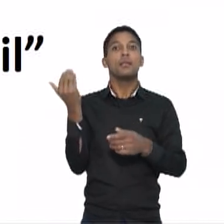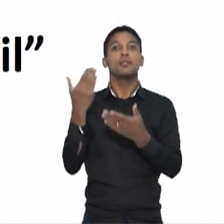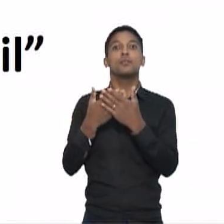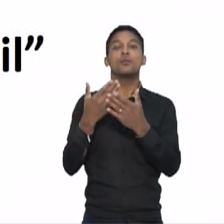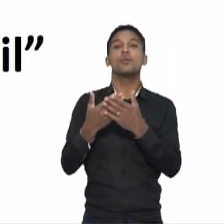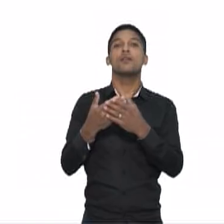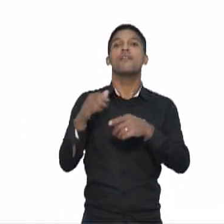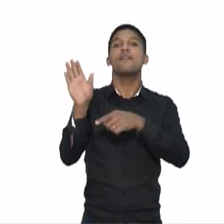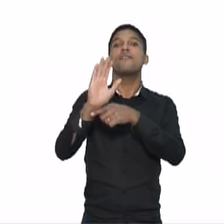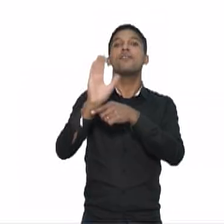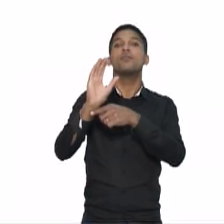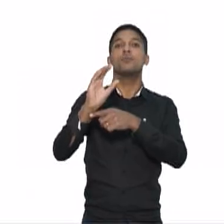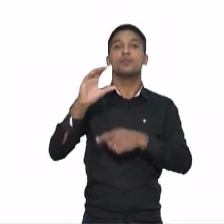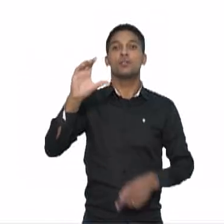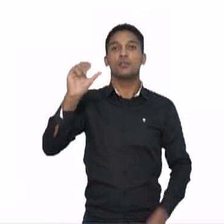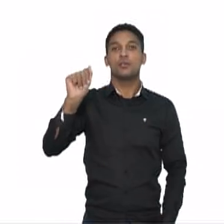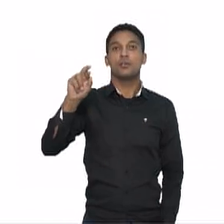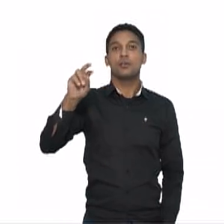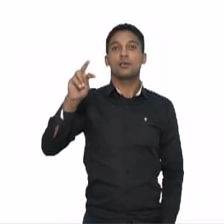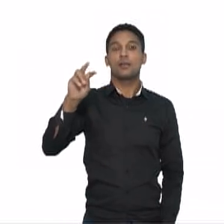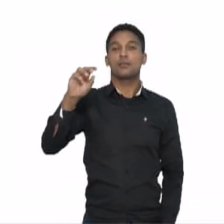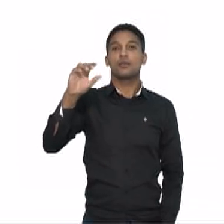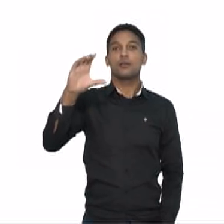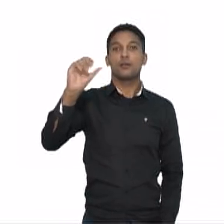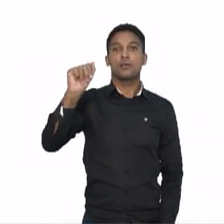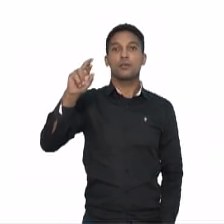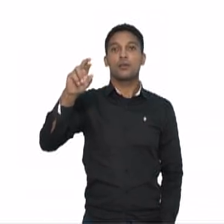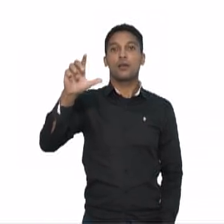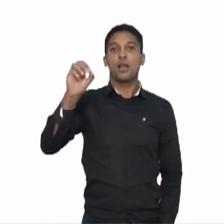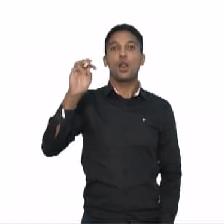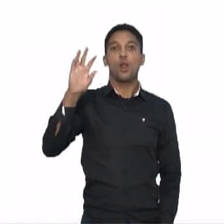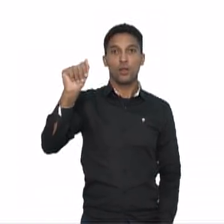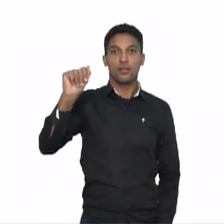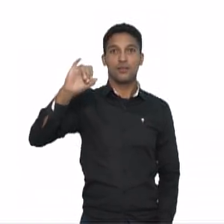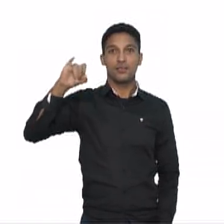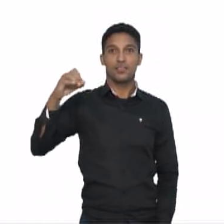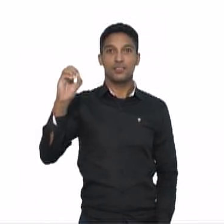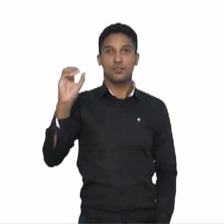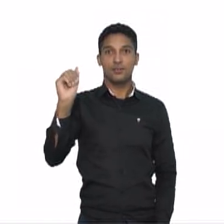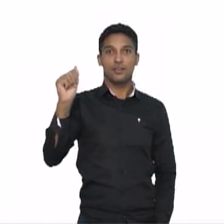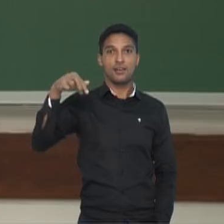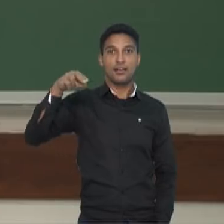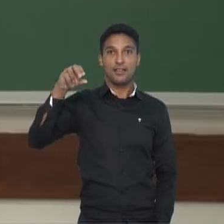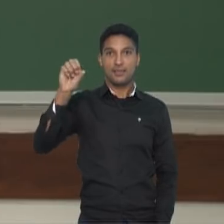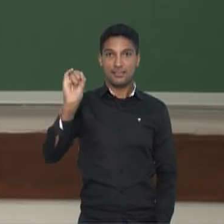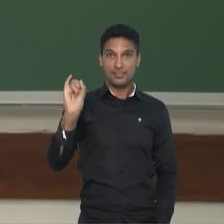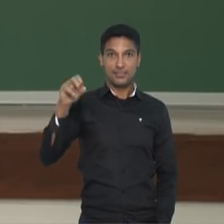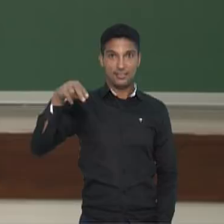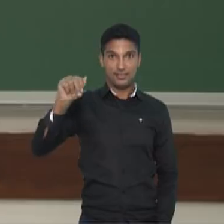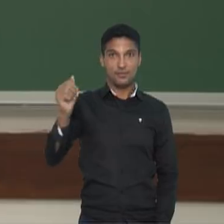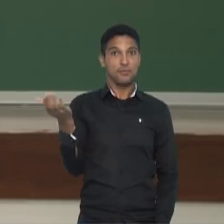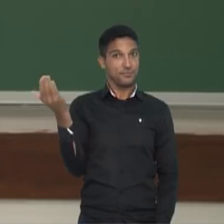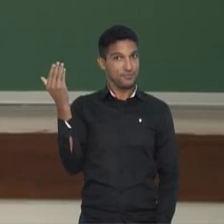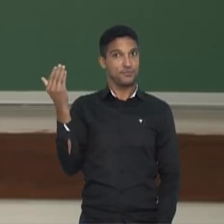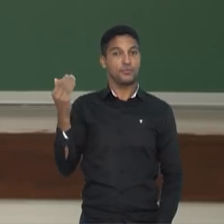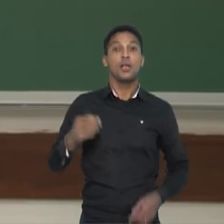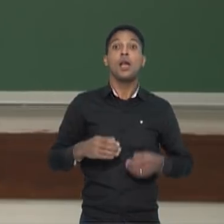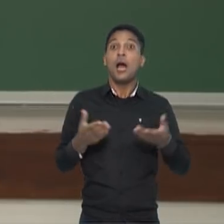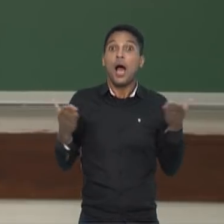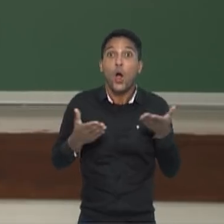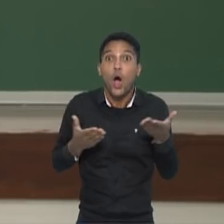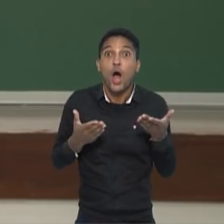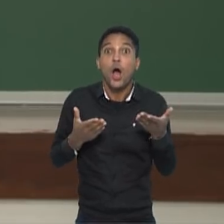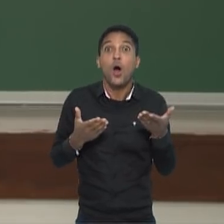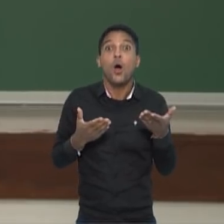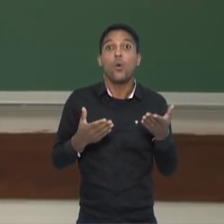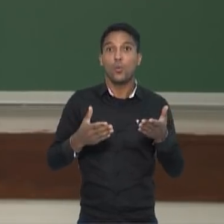Carla Camurati. Já na aula de hoje, a gente vai falar de séries e telenovelas,